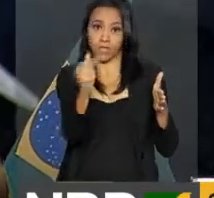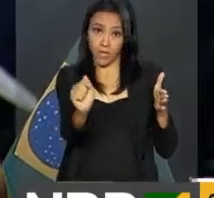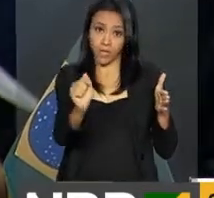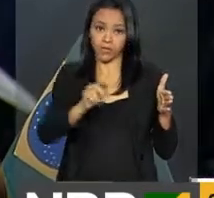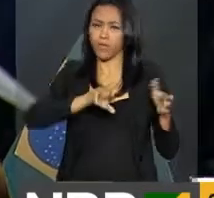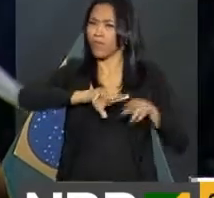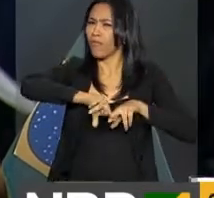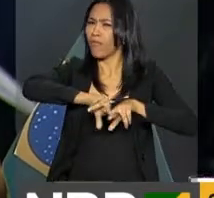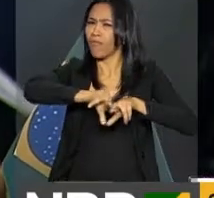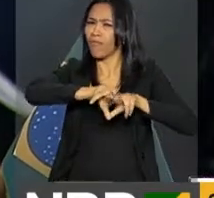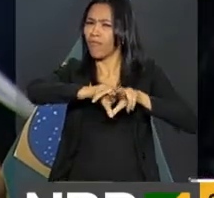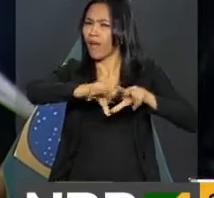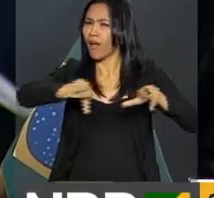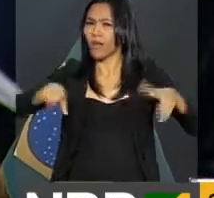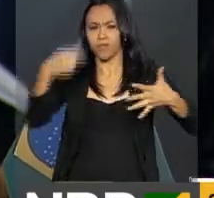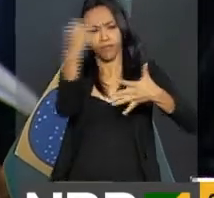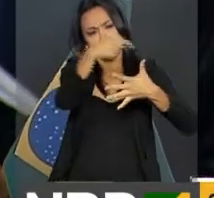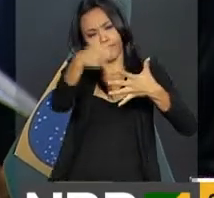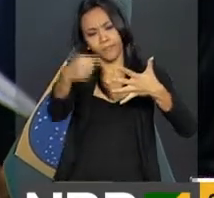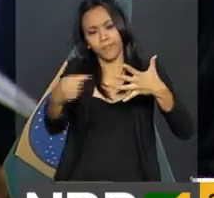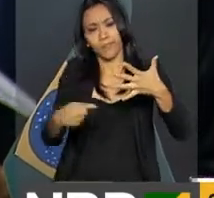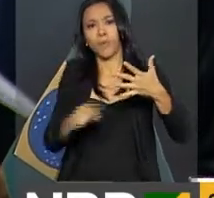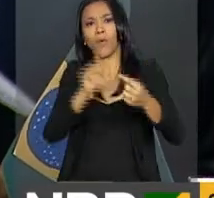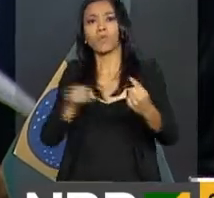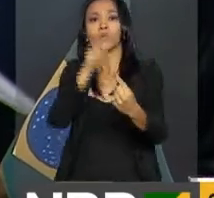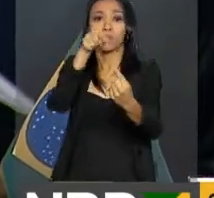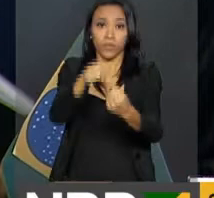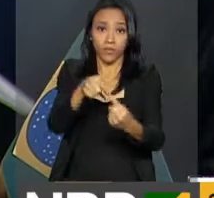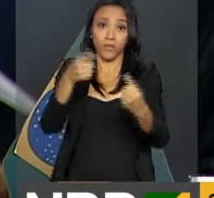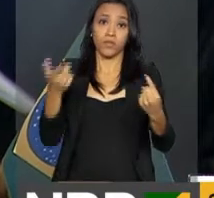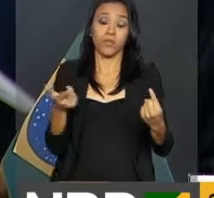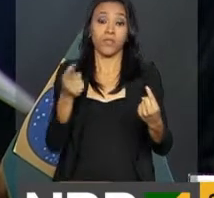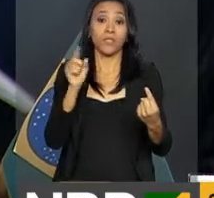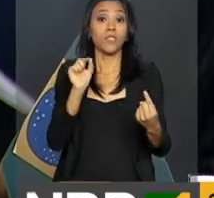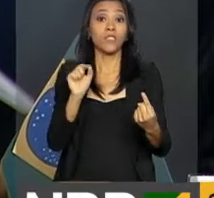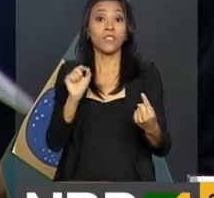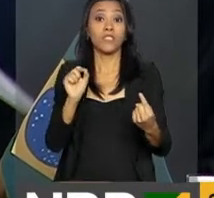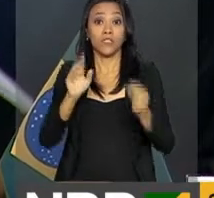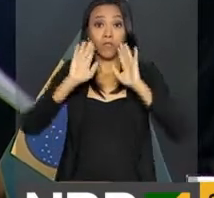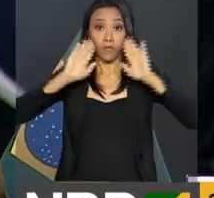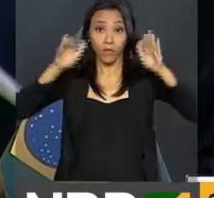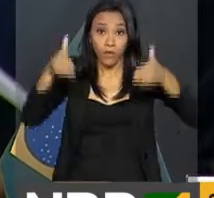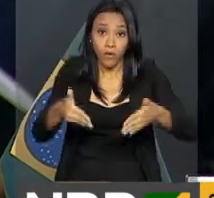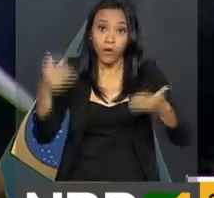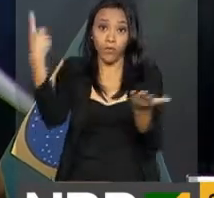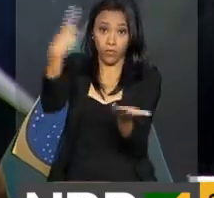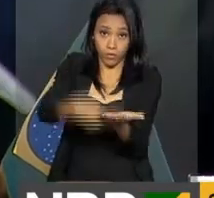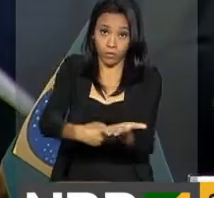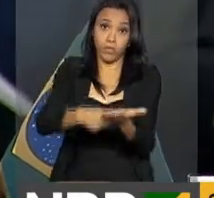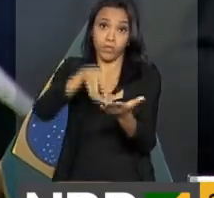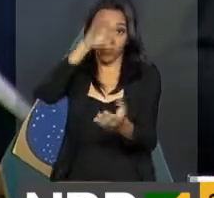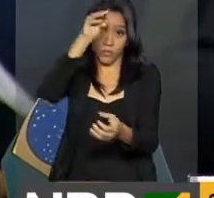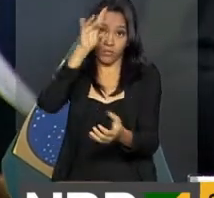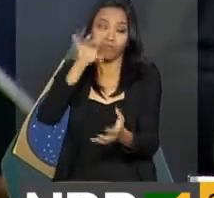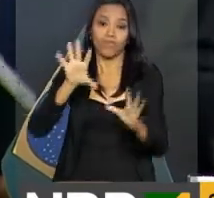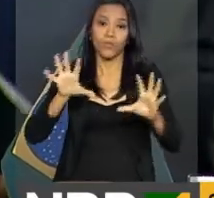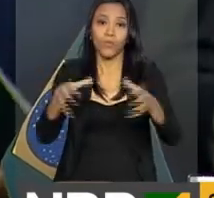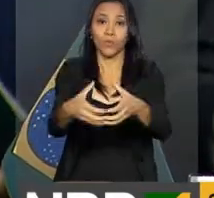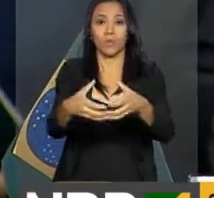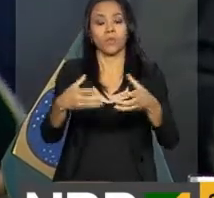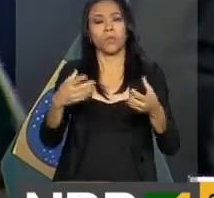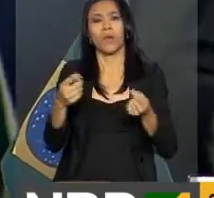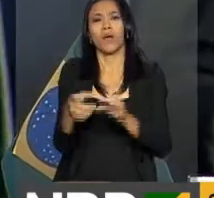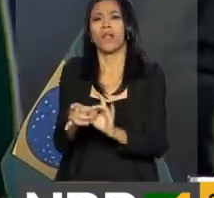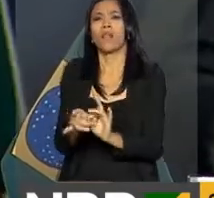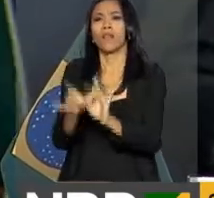medidas para resgatar a vocação original do bloco, a vocação para o livre